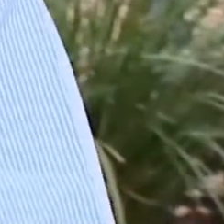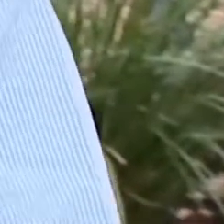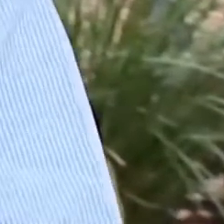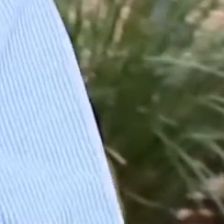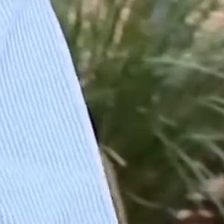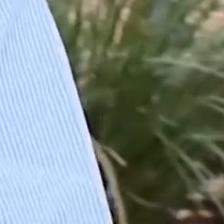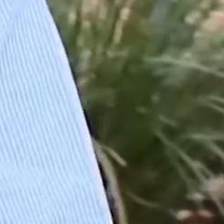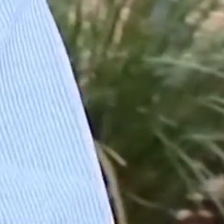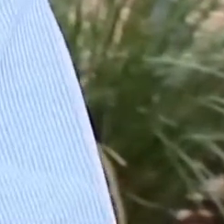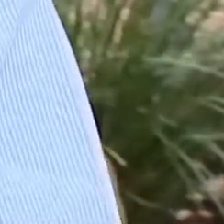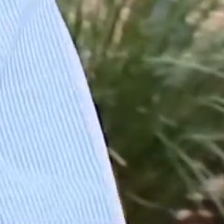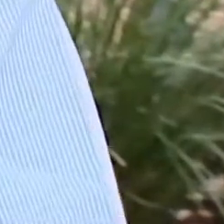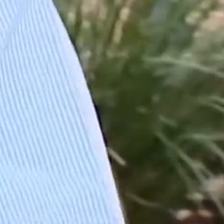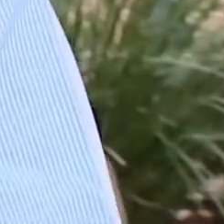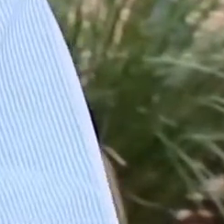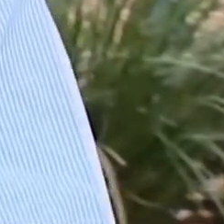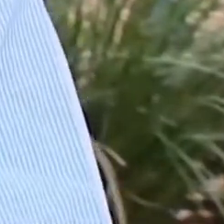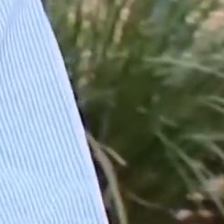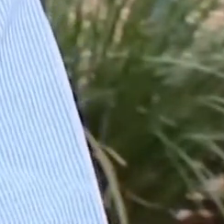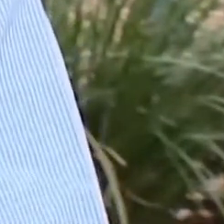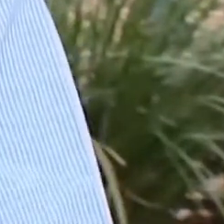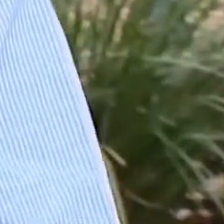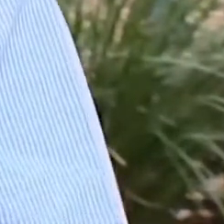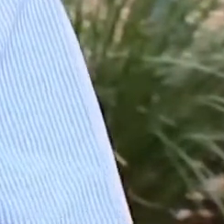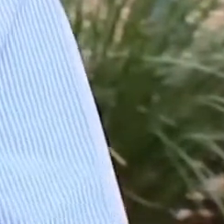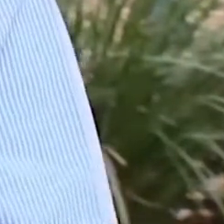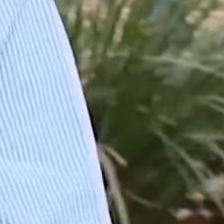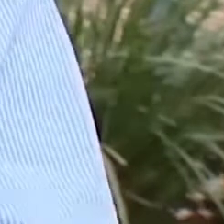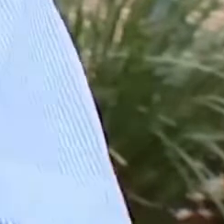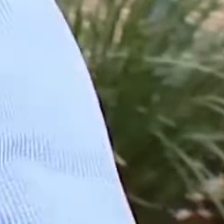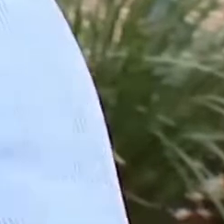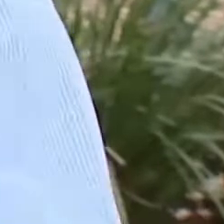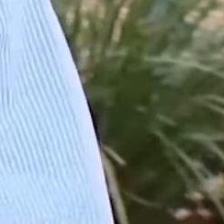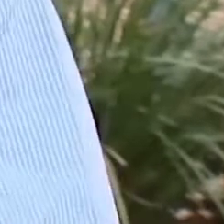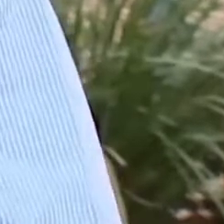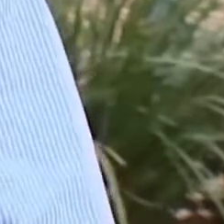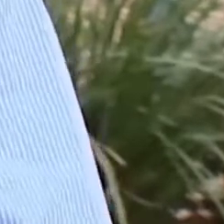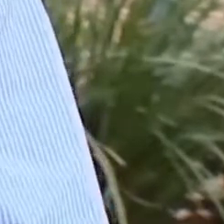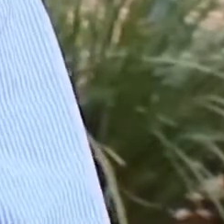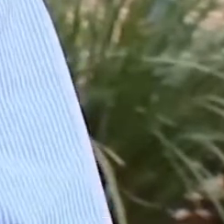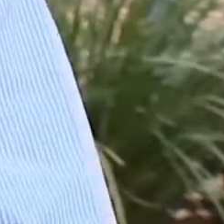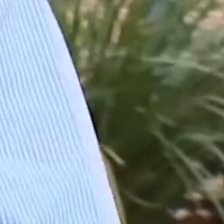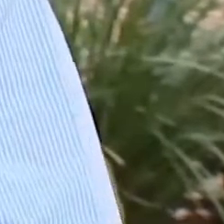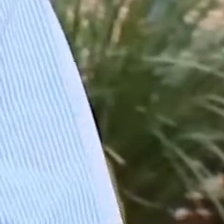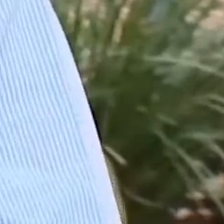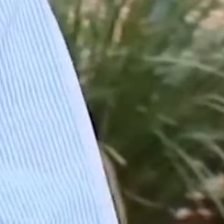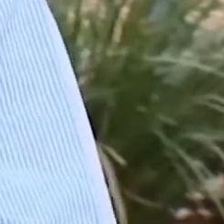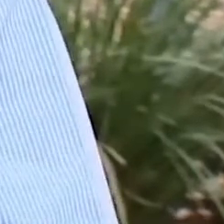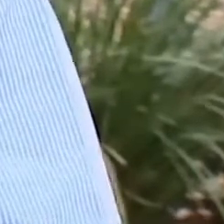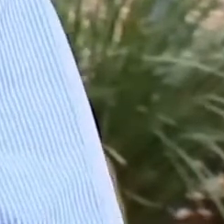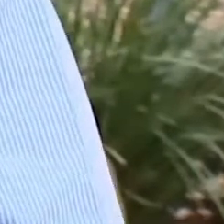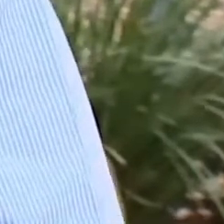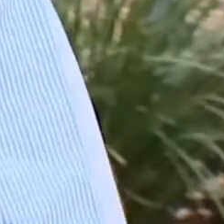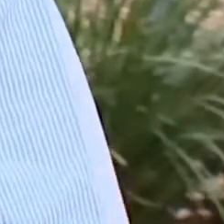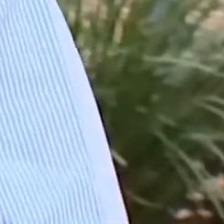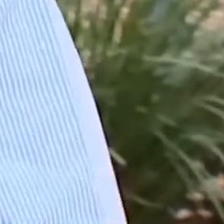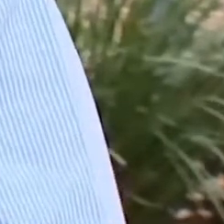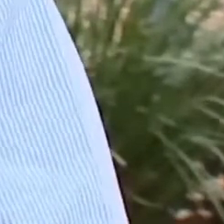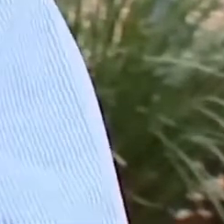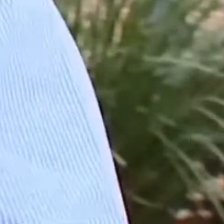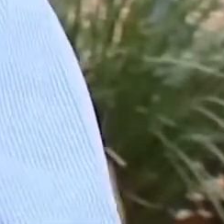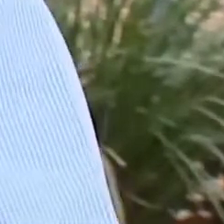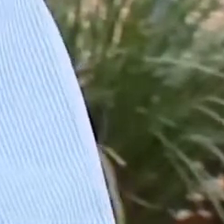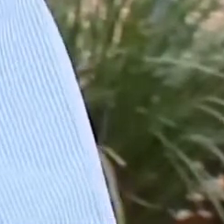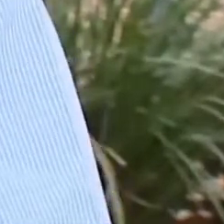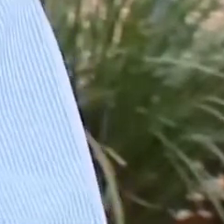rua acabam aproveitando do espaço e desvia ali toda a finalidade da praça, e até pino